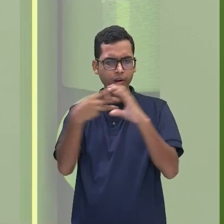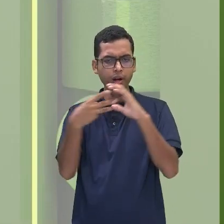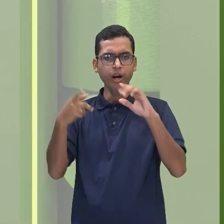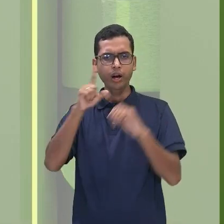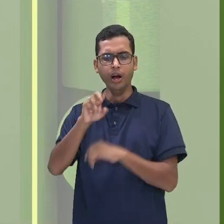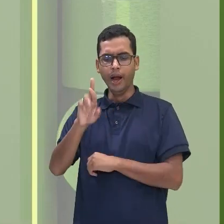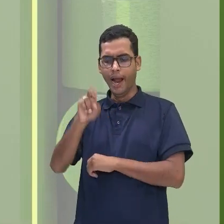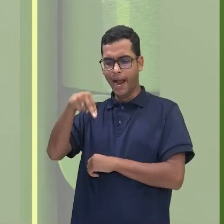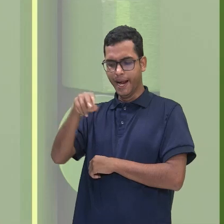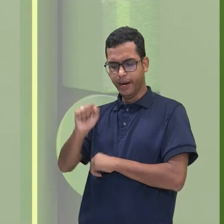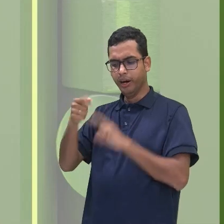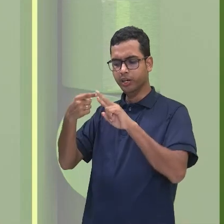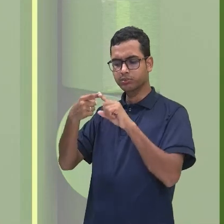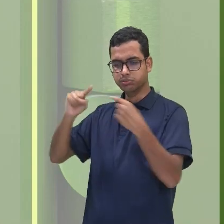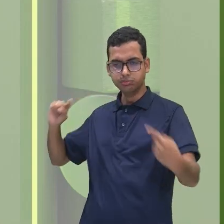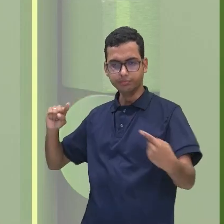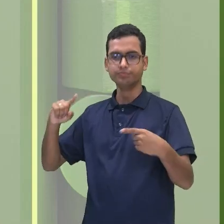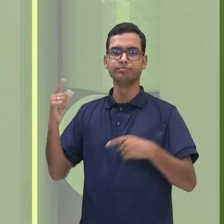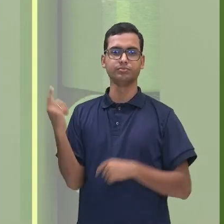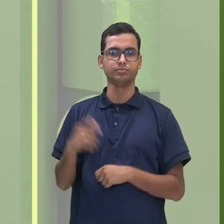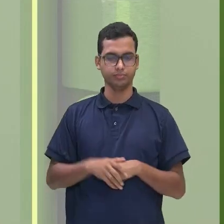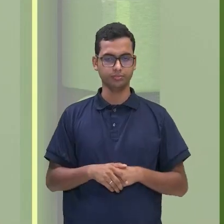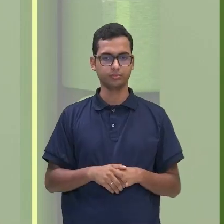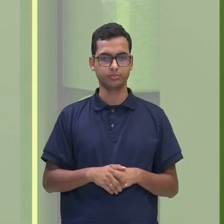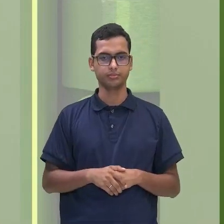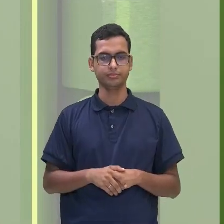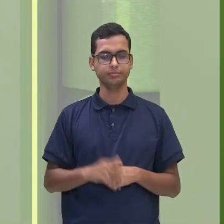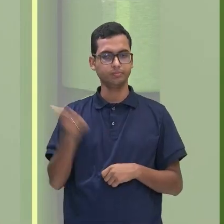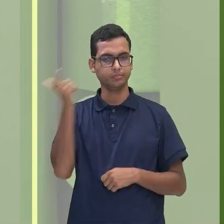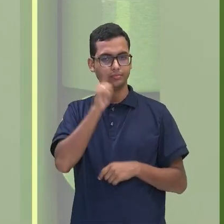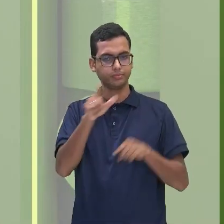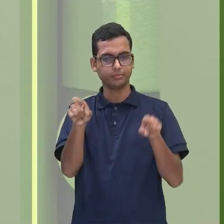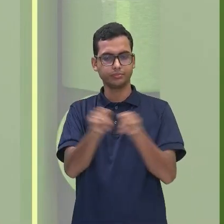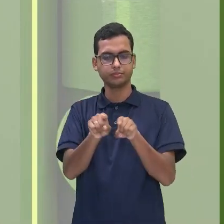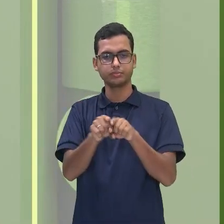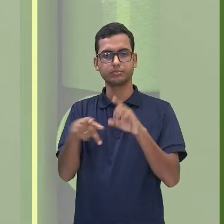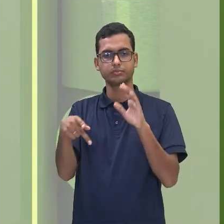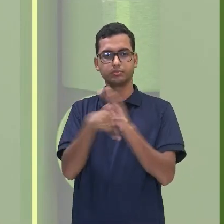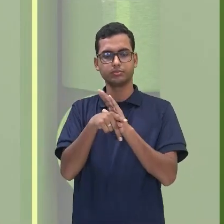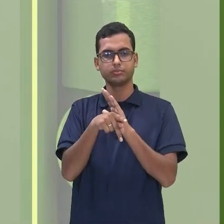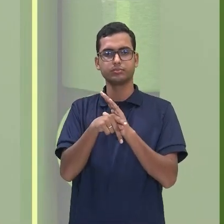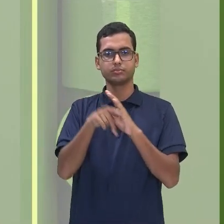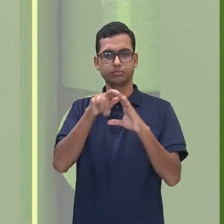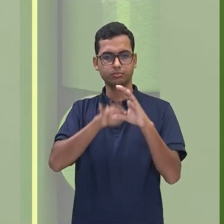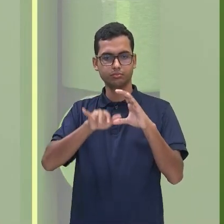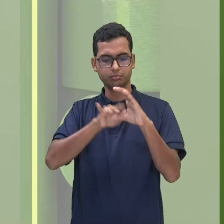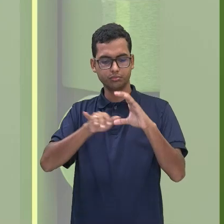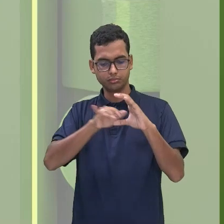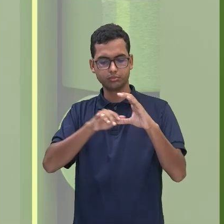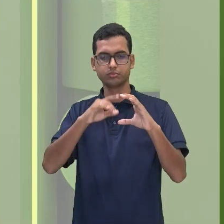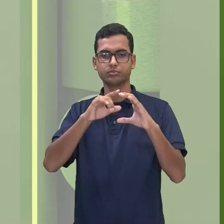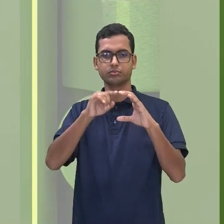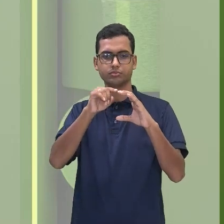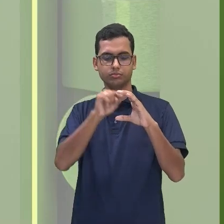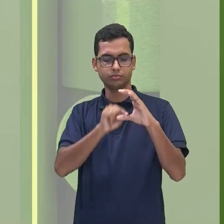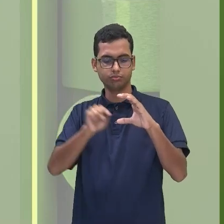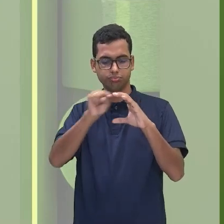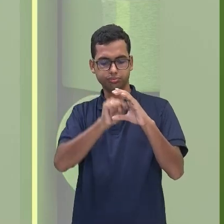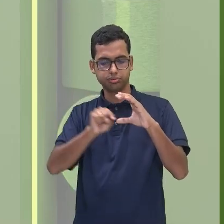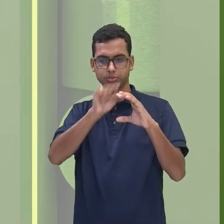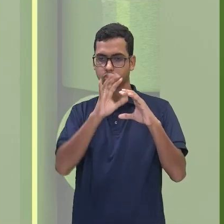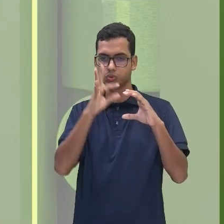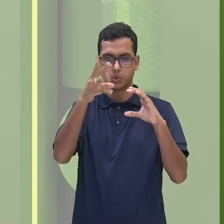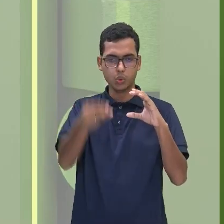essas informações atravessando o núcleo até o citoplasma e aí fazendo tudo funcionar dentro